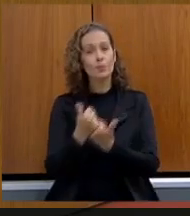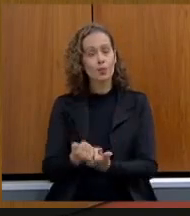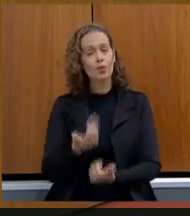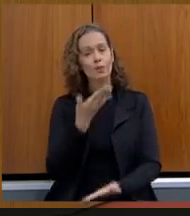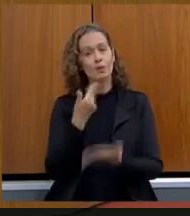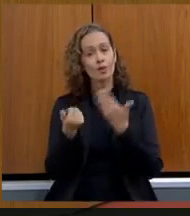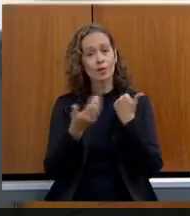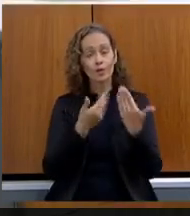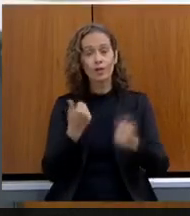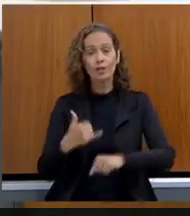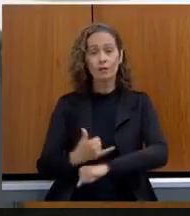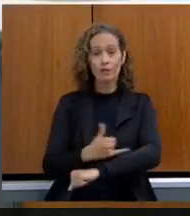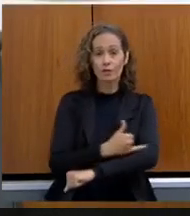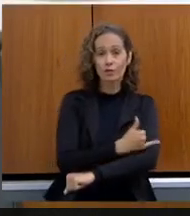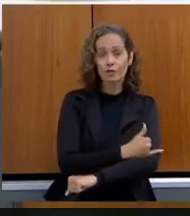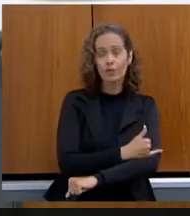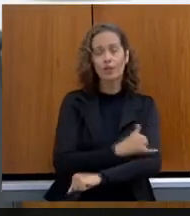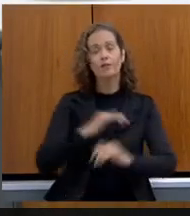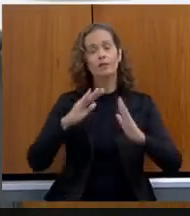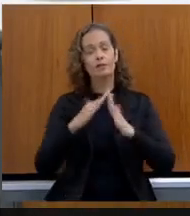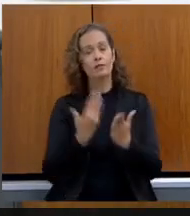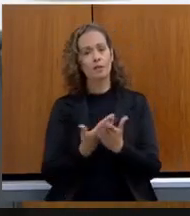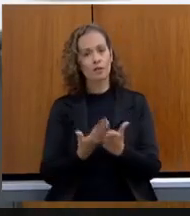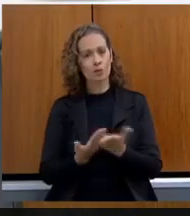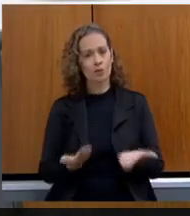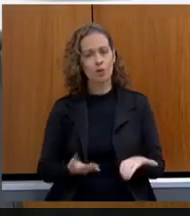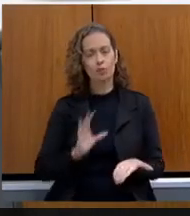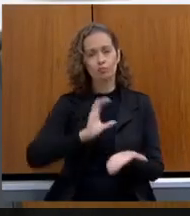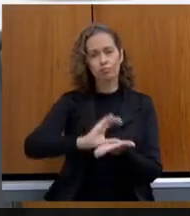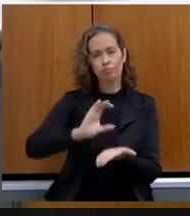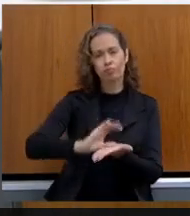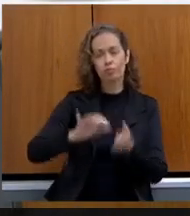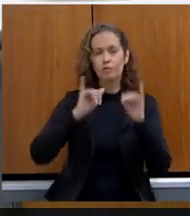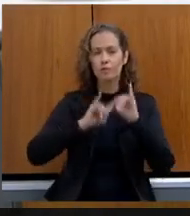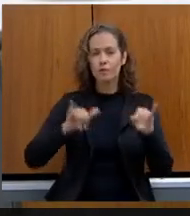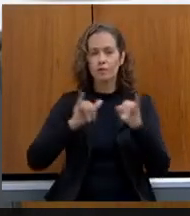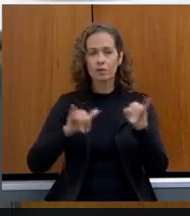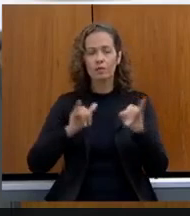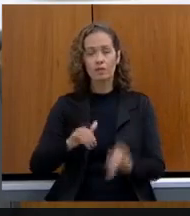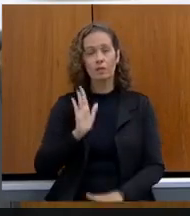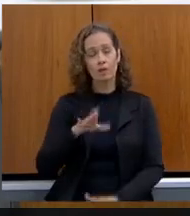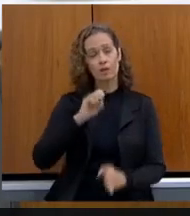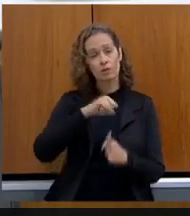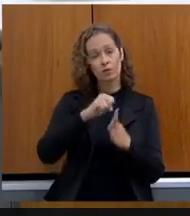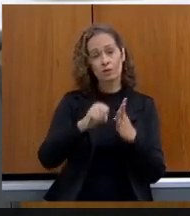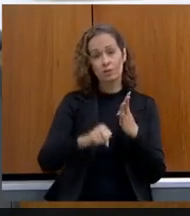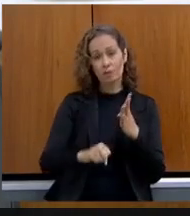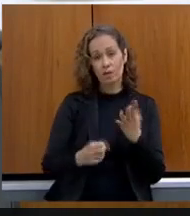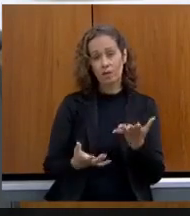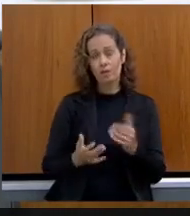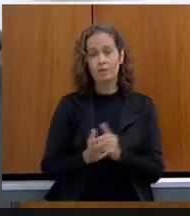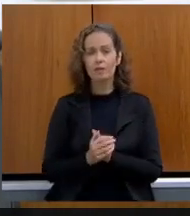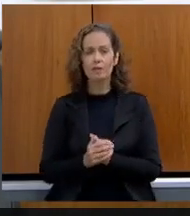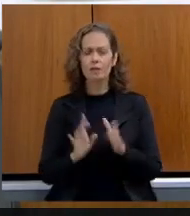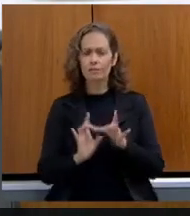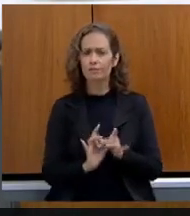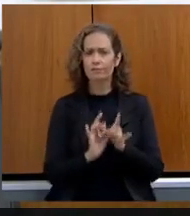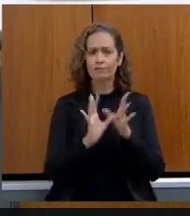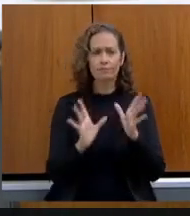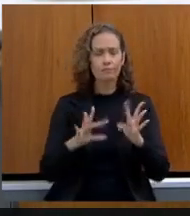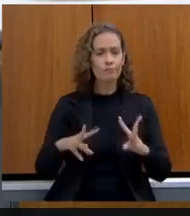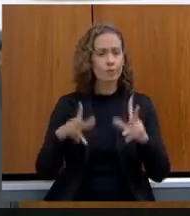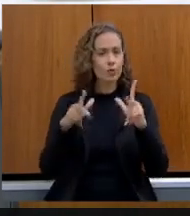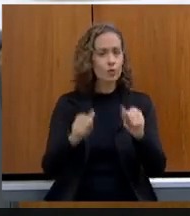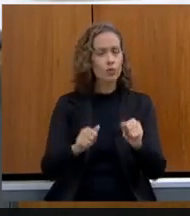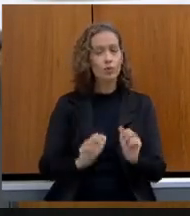melhoria da infraestrutura dessas escolas esses esses recursos foram anunciados já há alguns meses e estão à disposição de